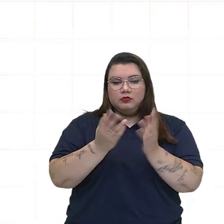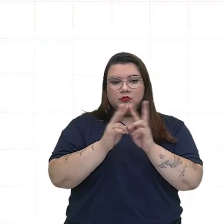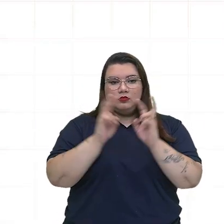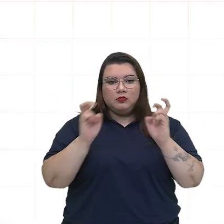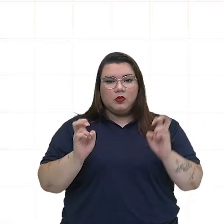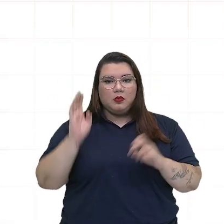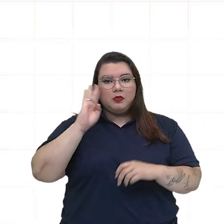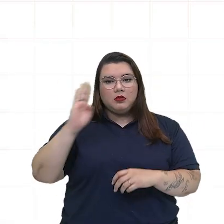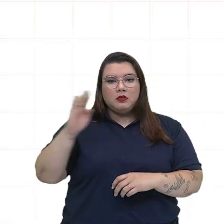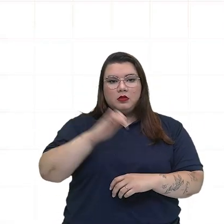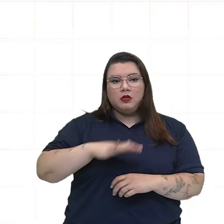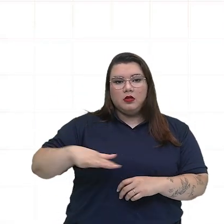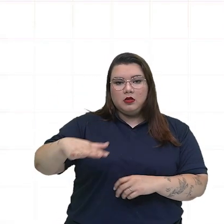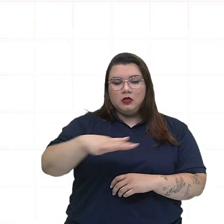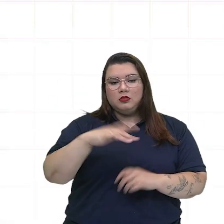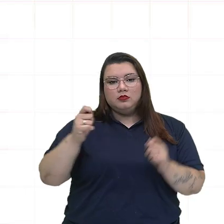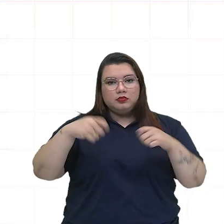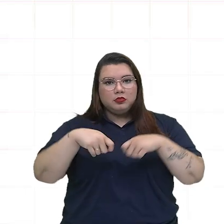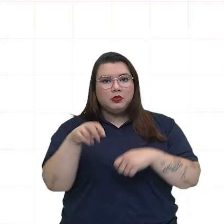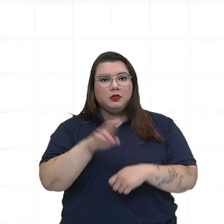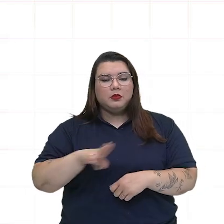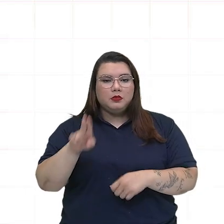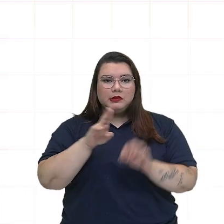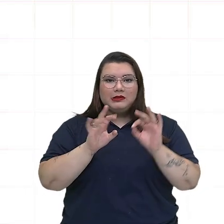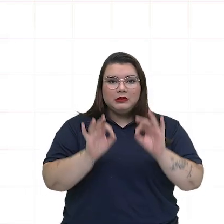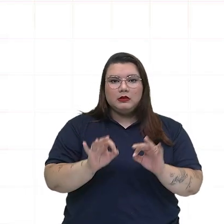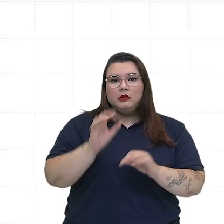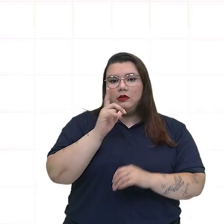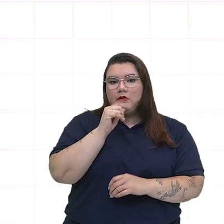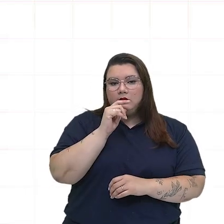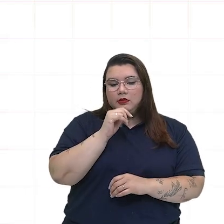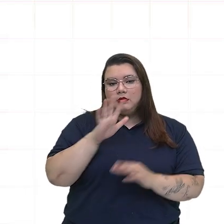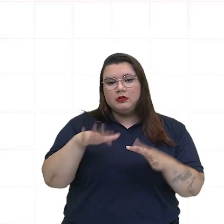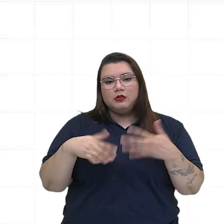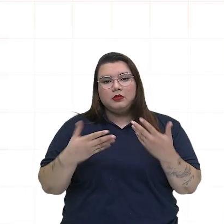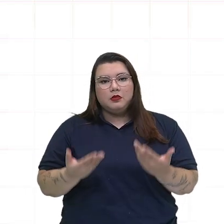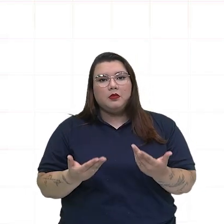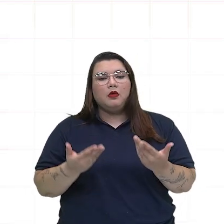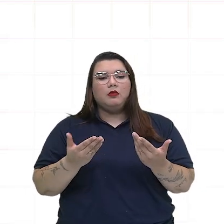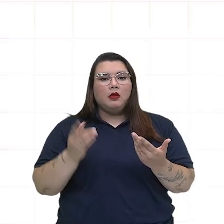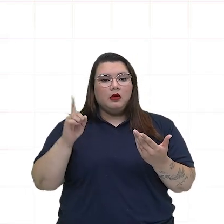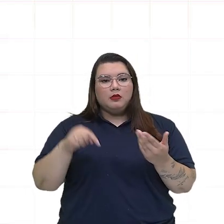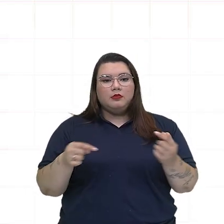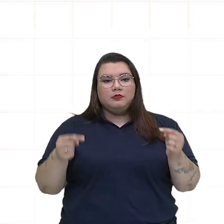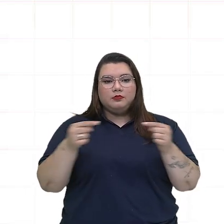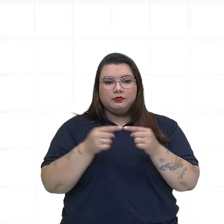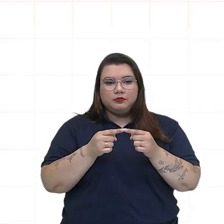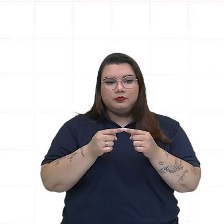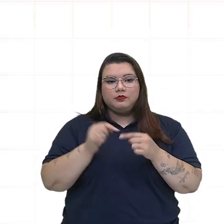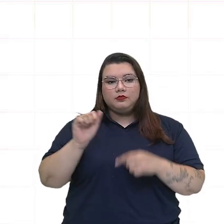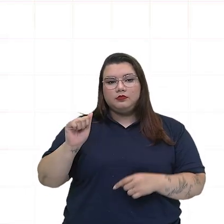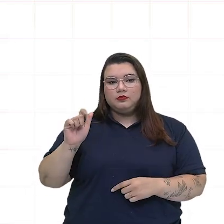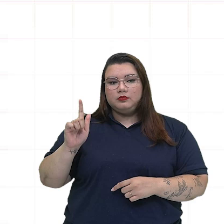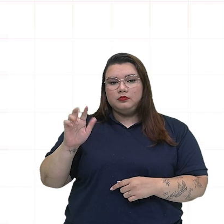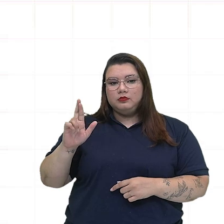as principais áreas que realmente utilizam a água, e uma delas vai ser a parte da